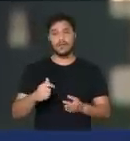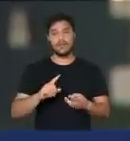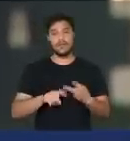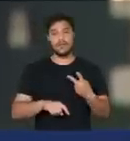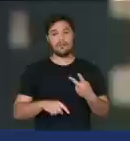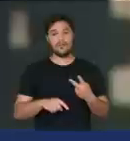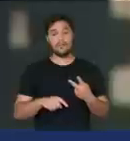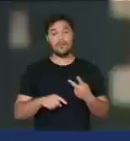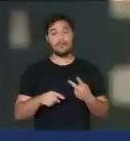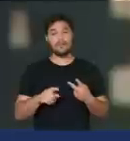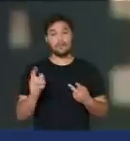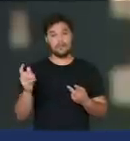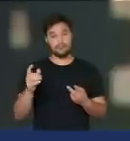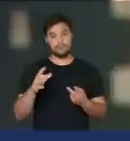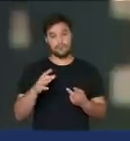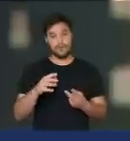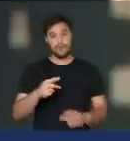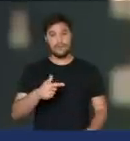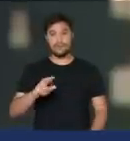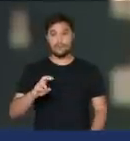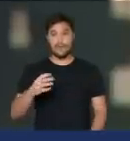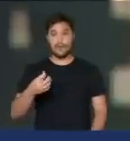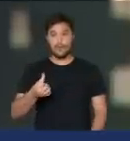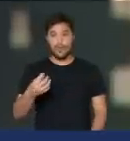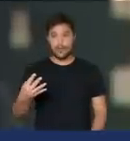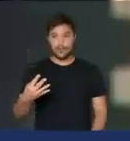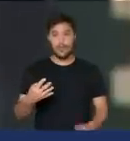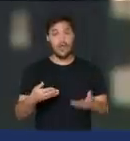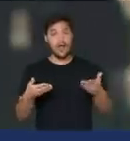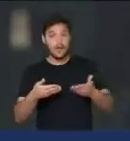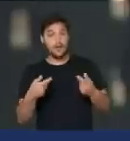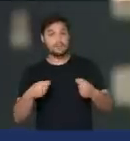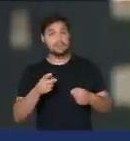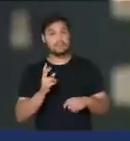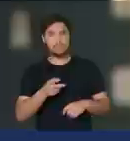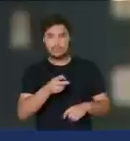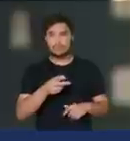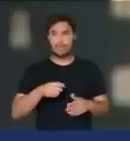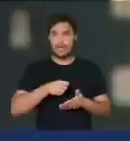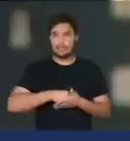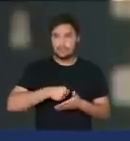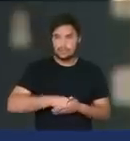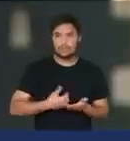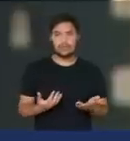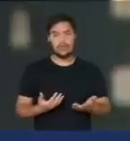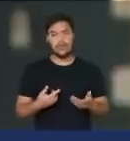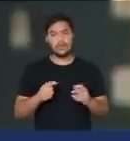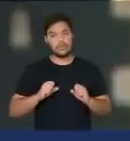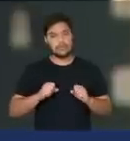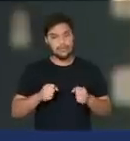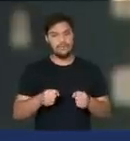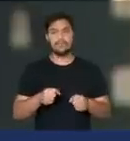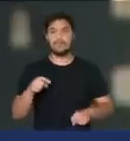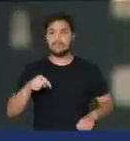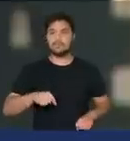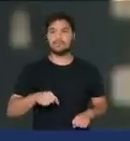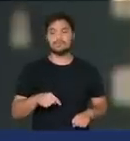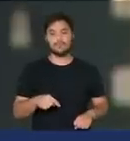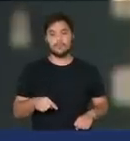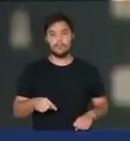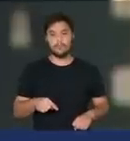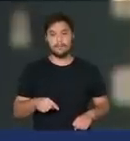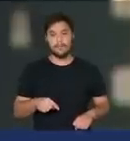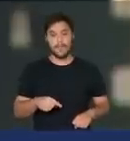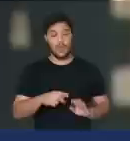a sanção do projeto de lei 2564. Nós precisamos continuar a caminhada e a luta, defendemos isso desde o primeiro